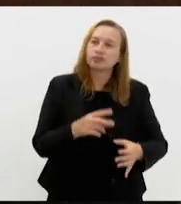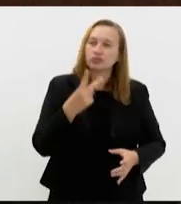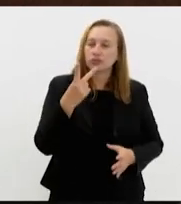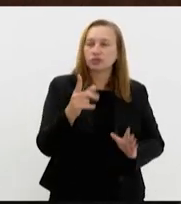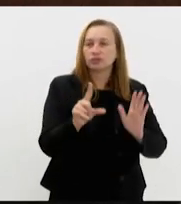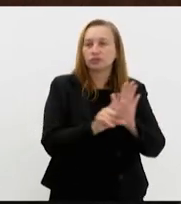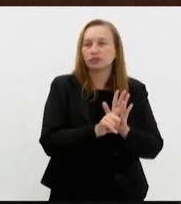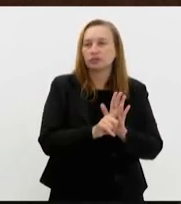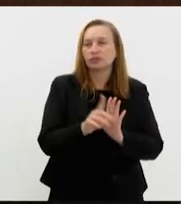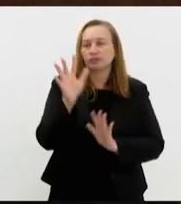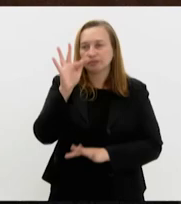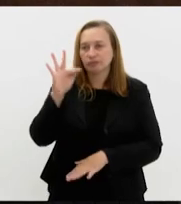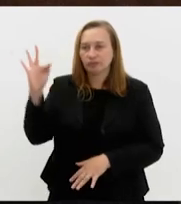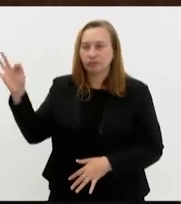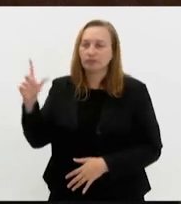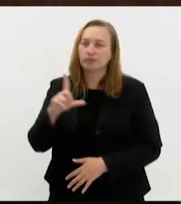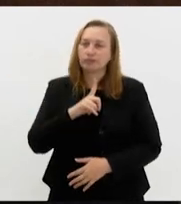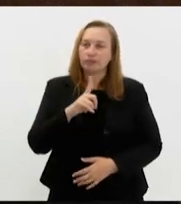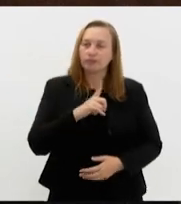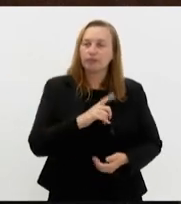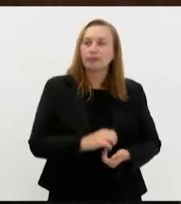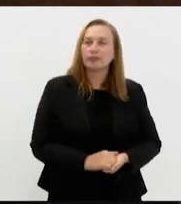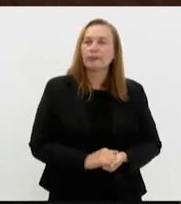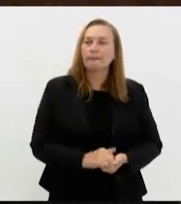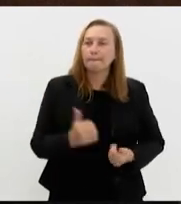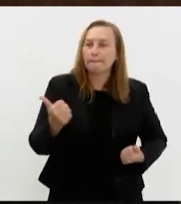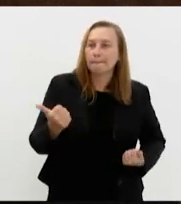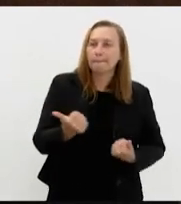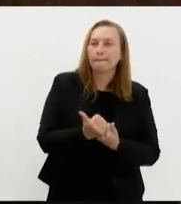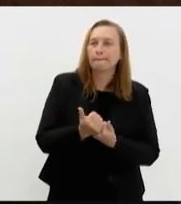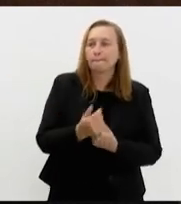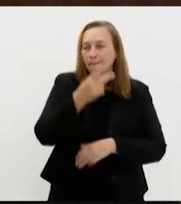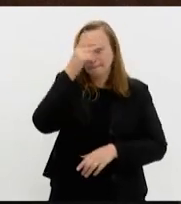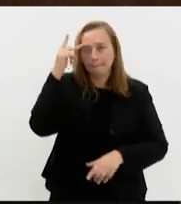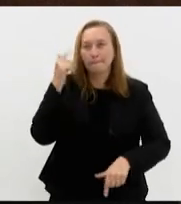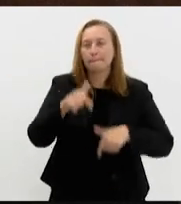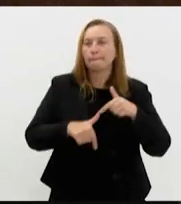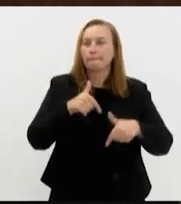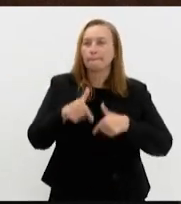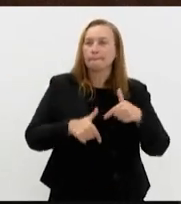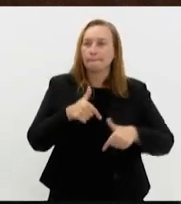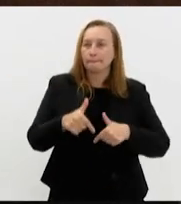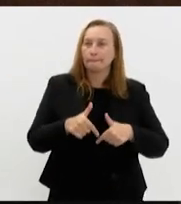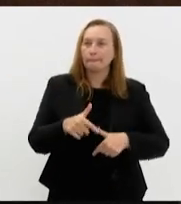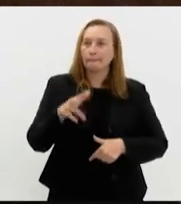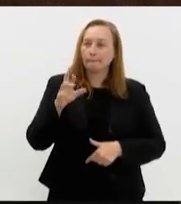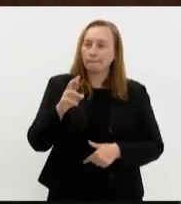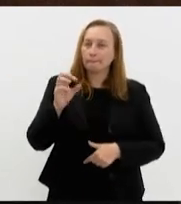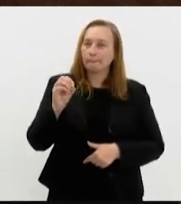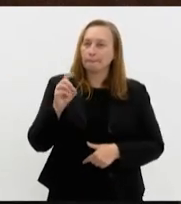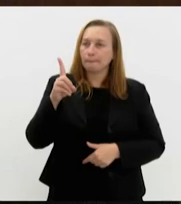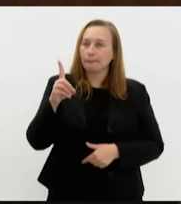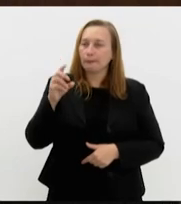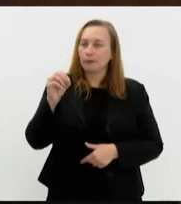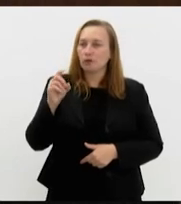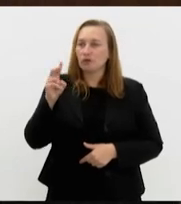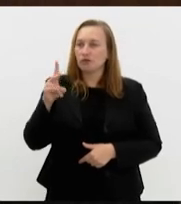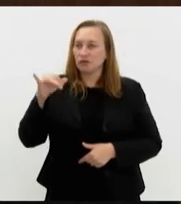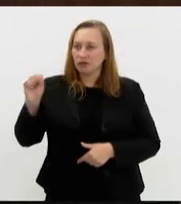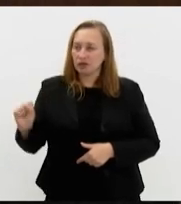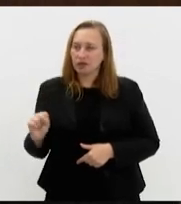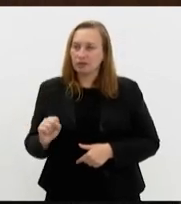já existentes, que ajudam aos trabalhadores que trabalham nas rodovias do Estado do Rio de Janeiro e pelo Brasil